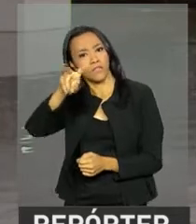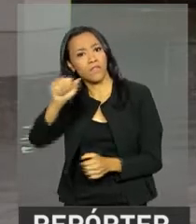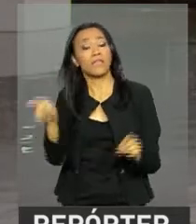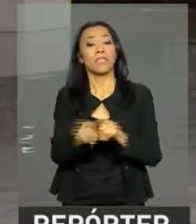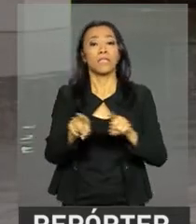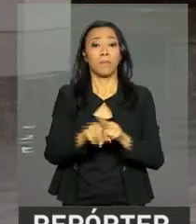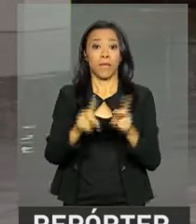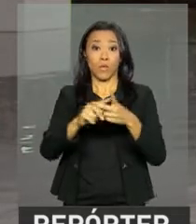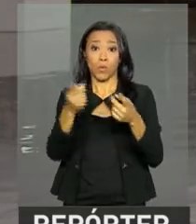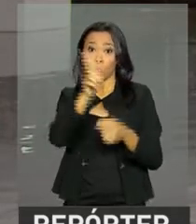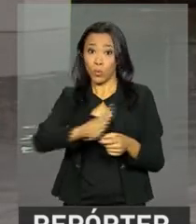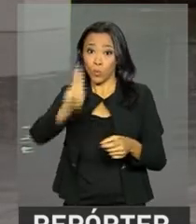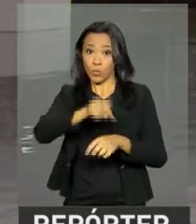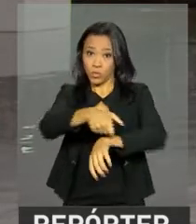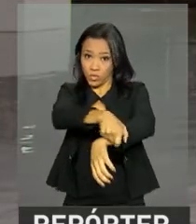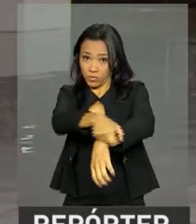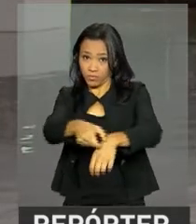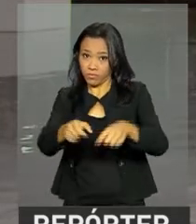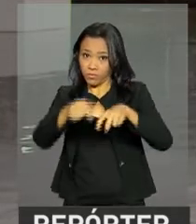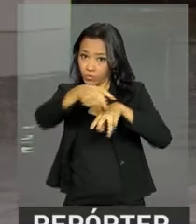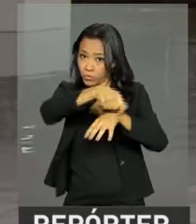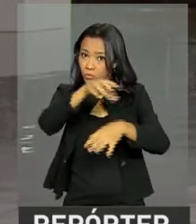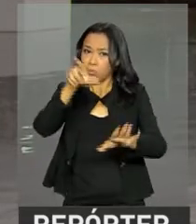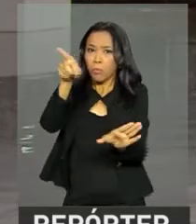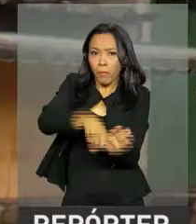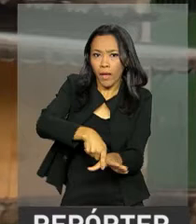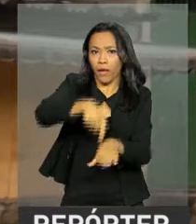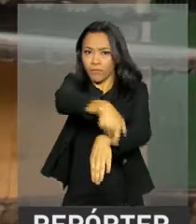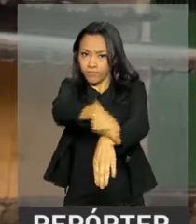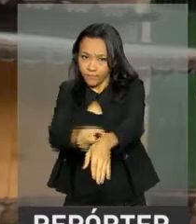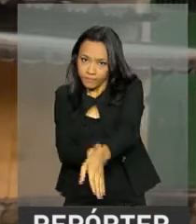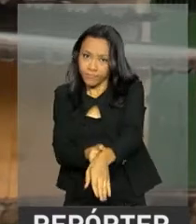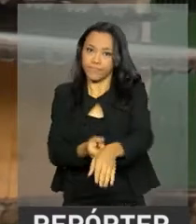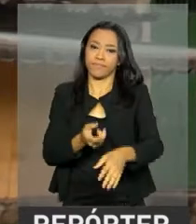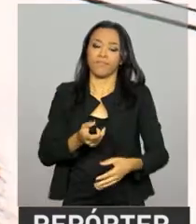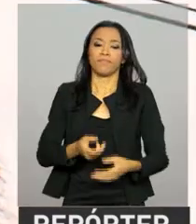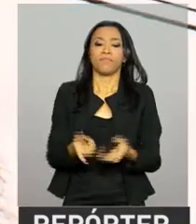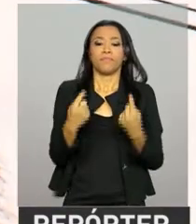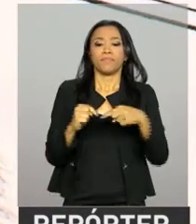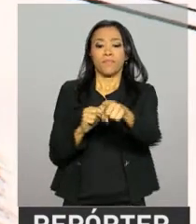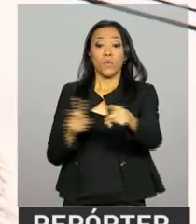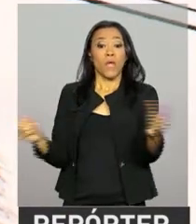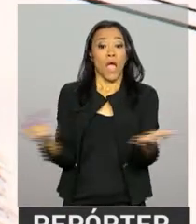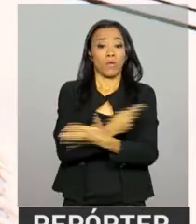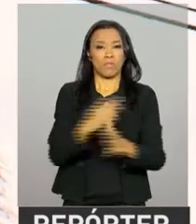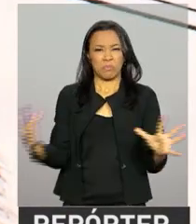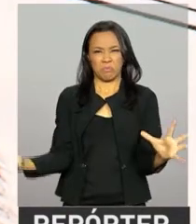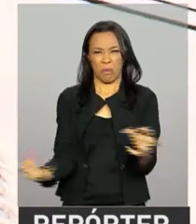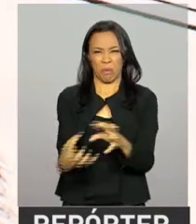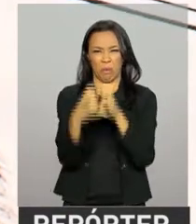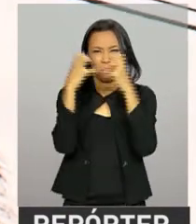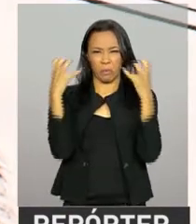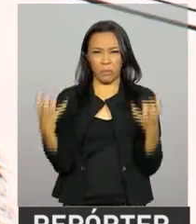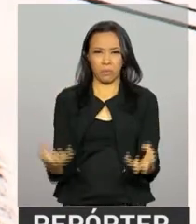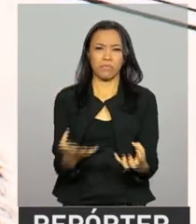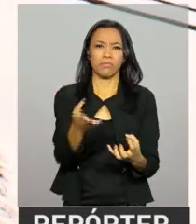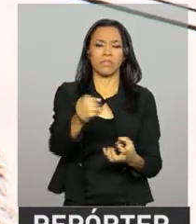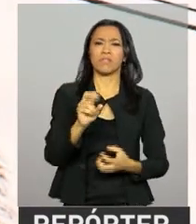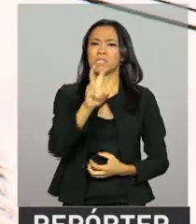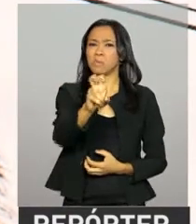os estados a melhorar o sistema penitenciário a rebelião no presídio em manaus que terminou com